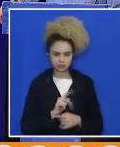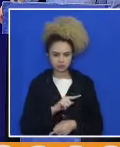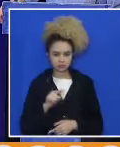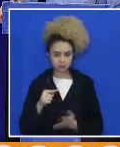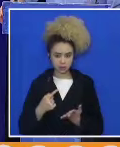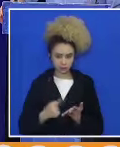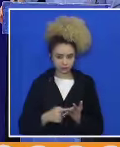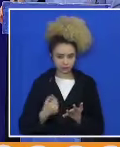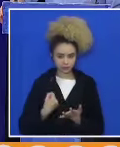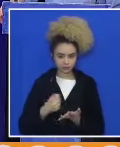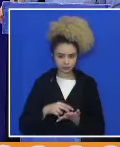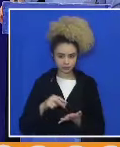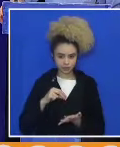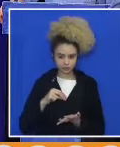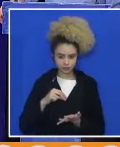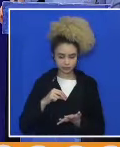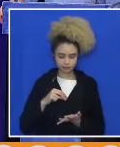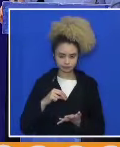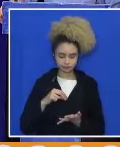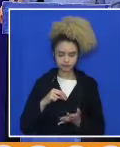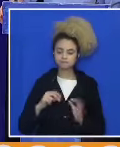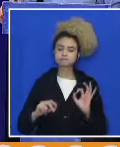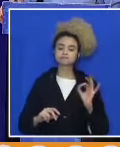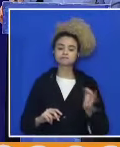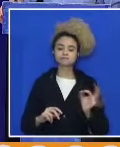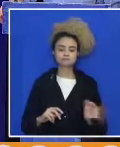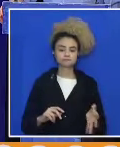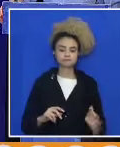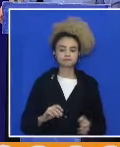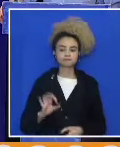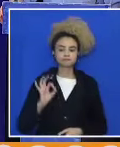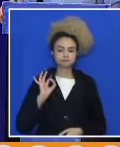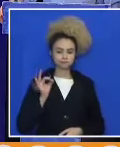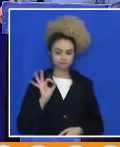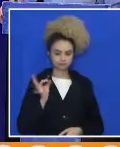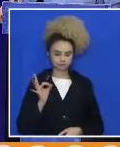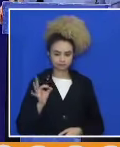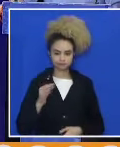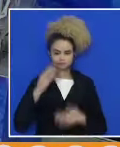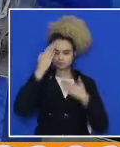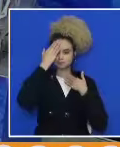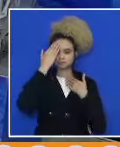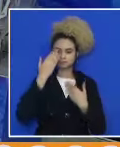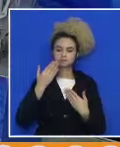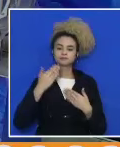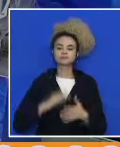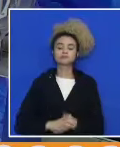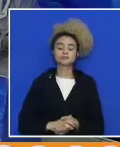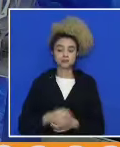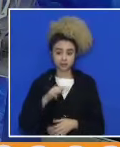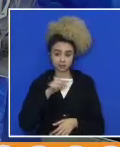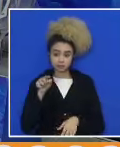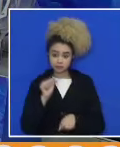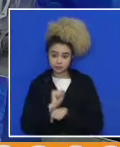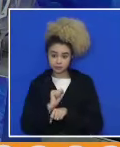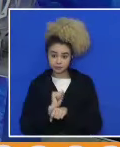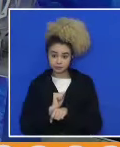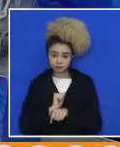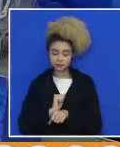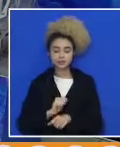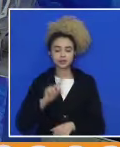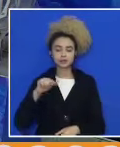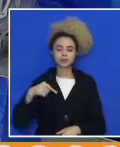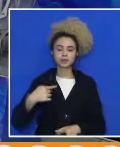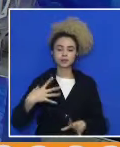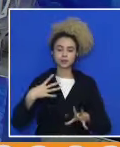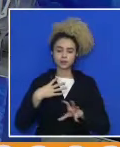auditoras confirmam os números sorteados na Lotomania? Sim, confirmo. Sim, confirmo. Obrigado. Era o que você esperava.